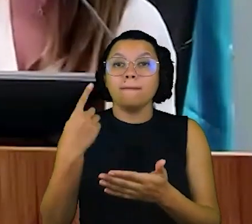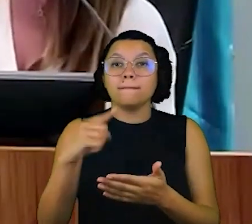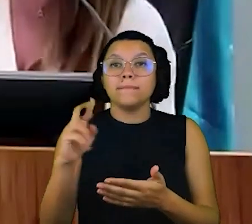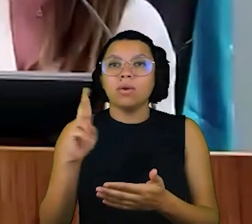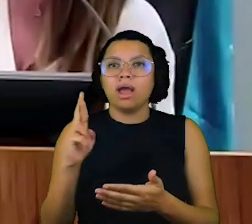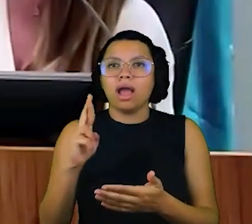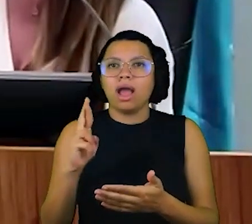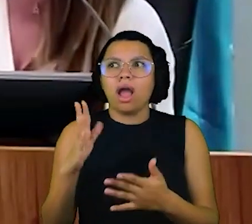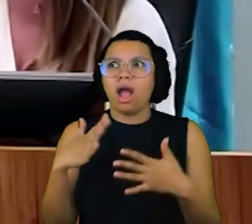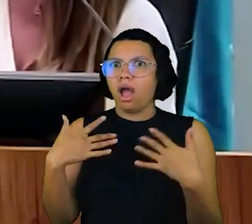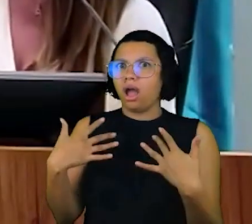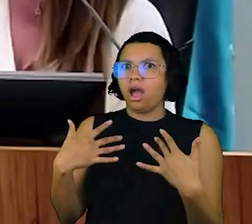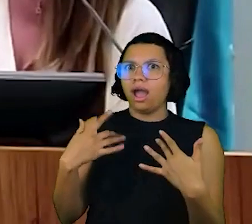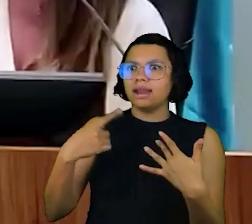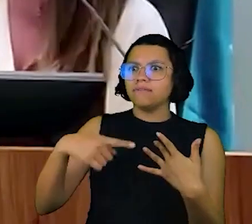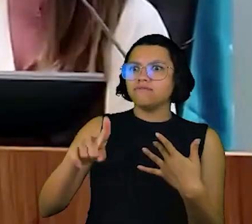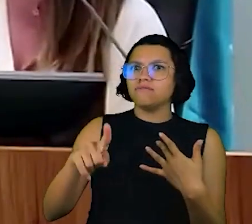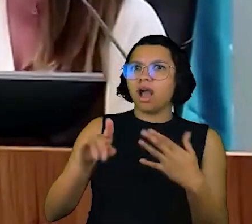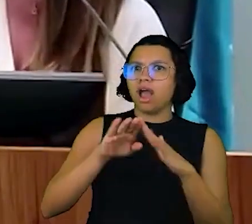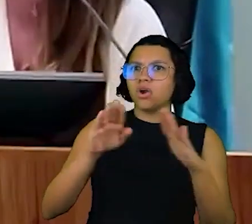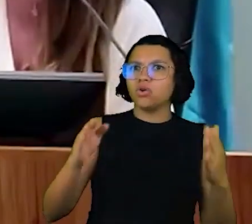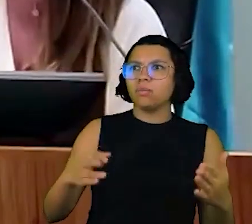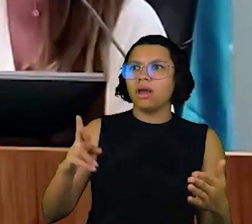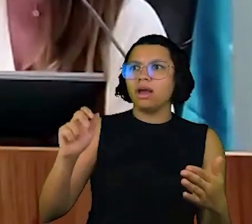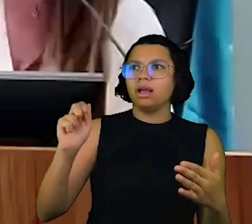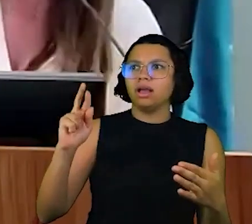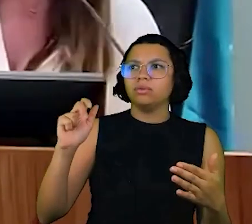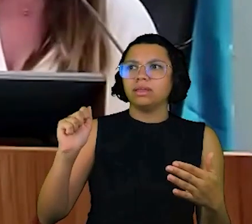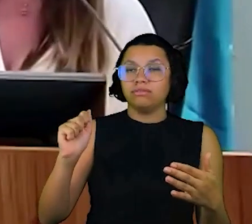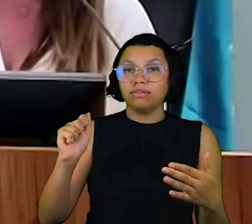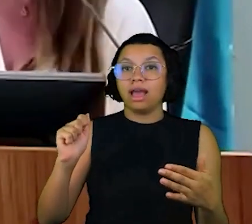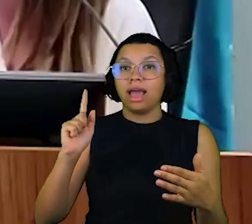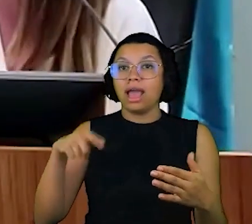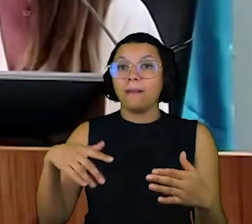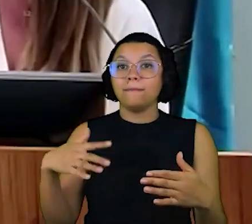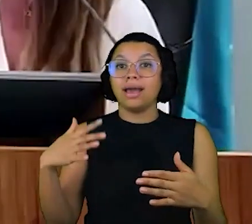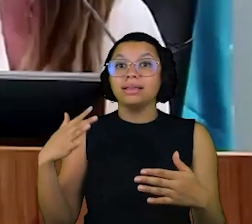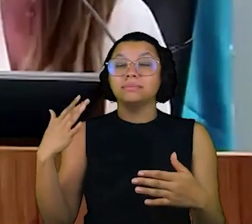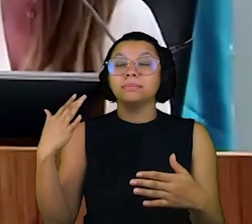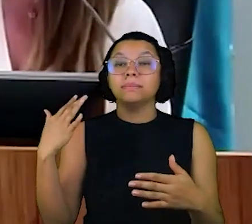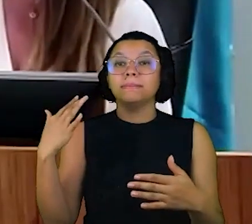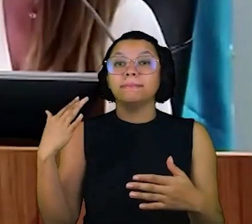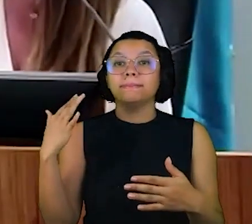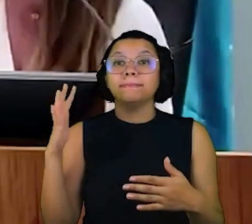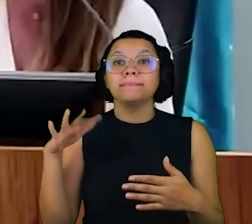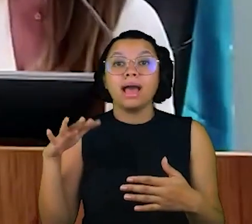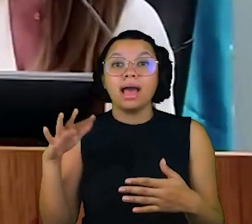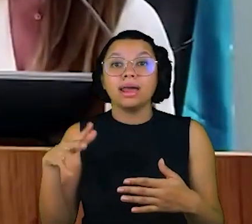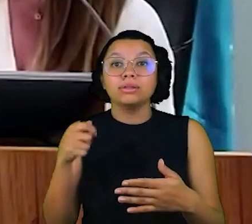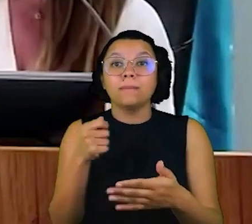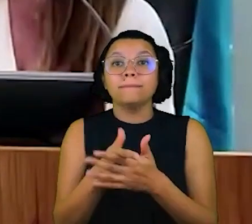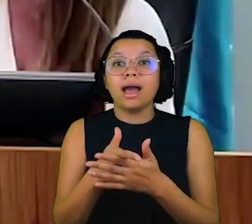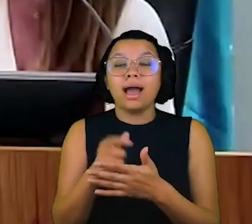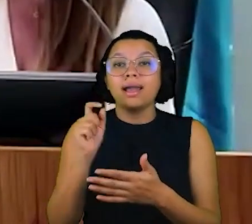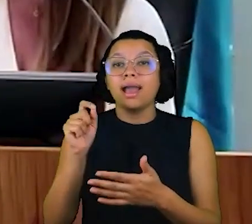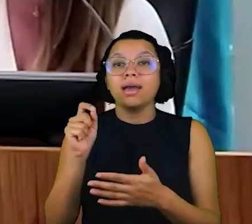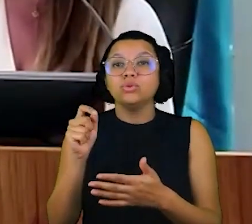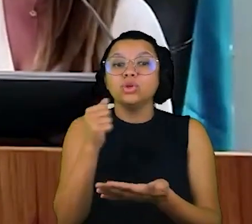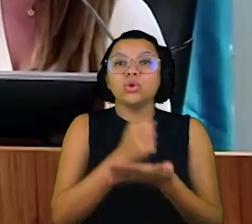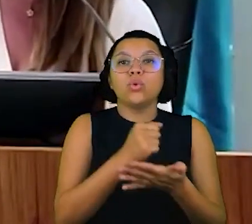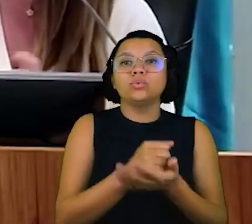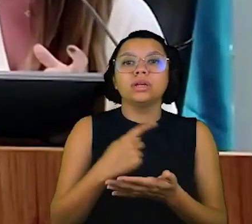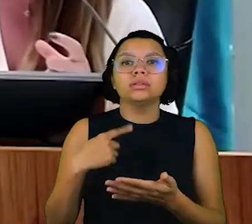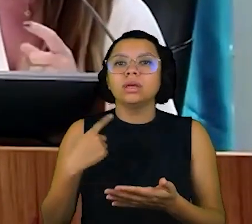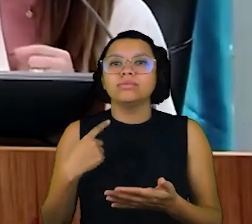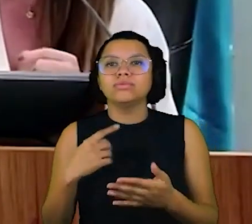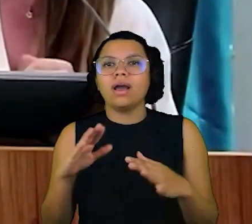em casa, ele vai ficar assustado, ele vai lá no balcão da vara e ele vai ver que sai mais barato ele pagar os R$ 1.000 do que ele contratar um advogado. Uhum. Então,